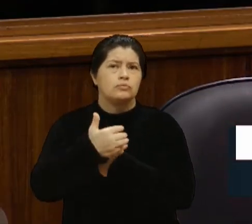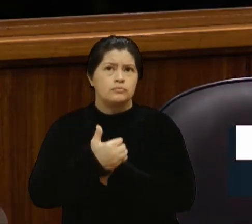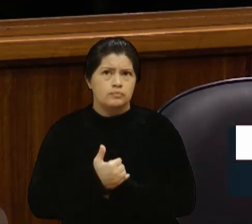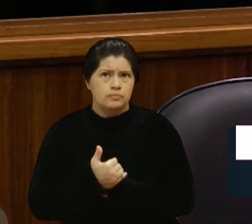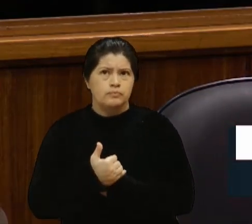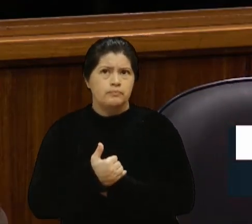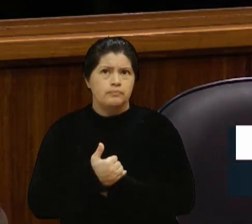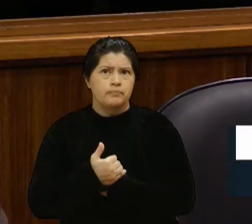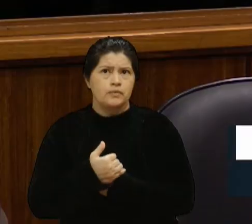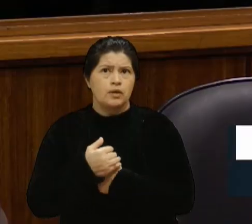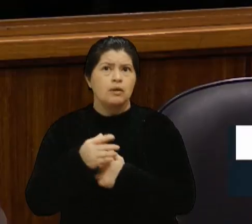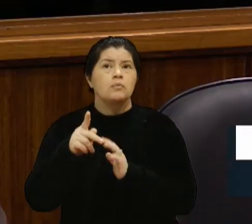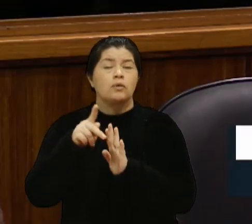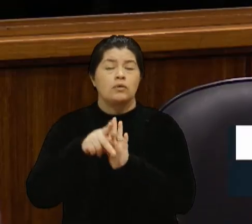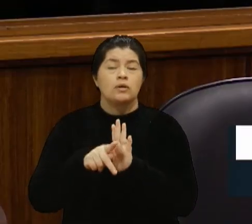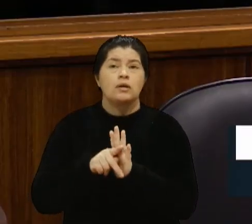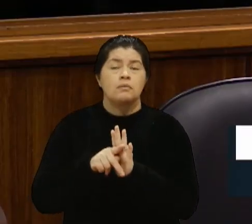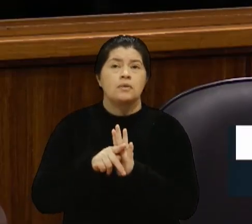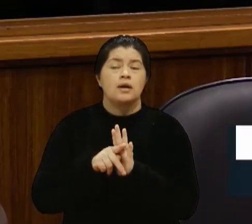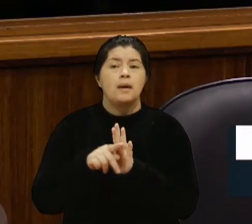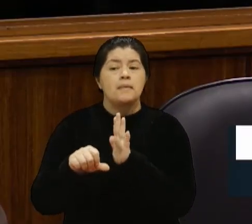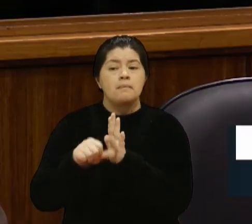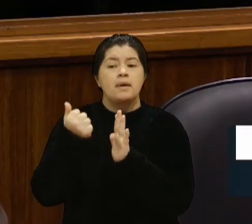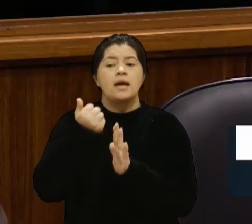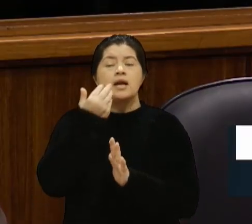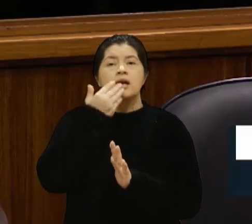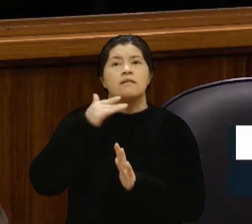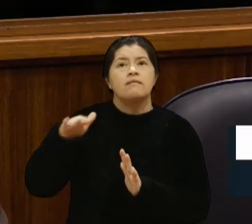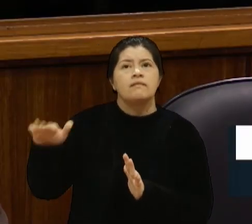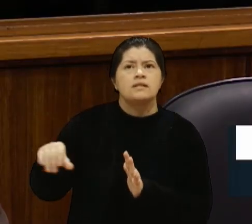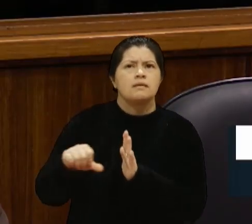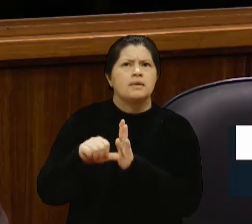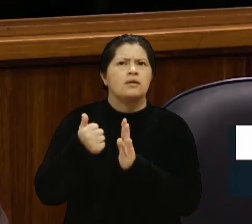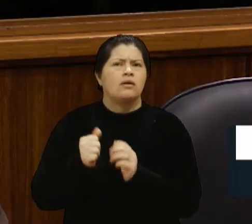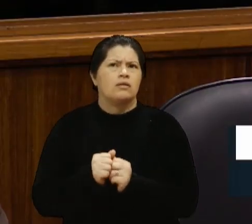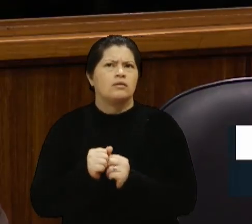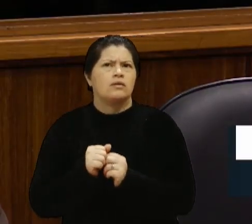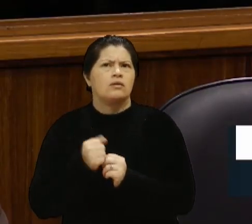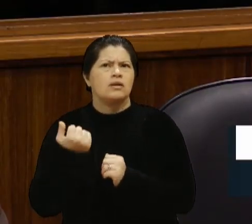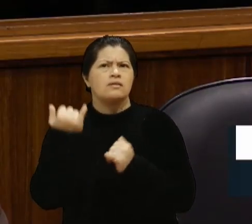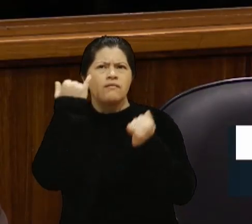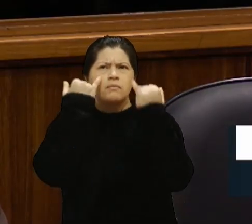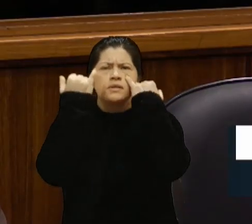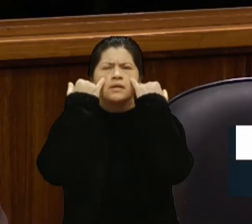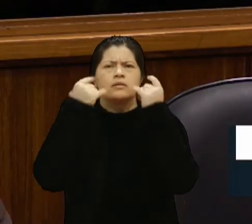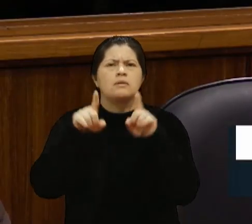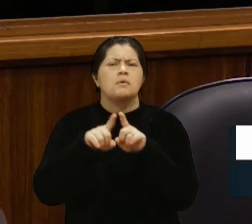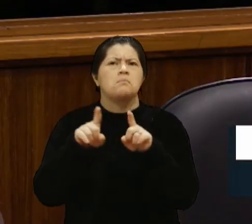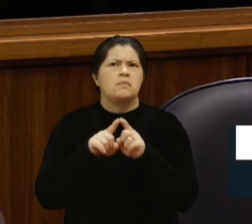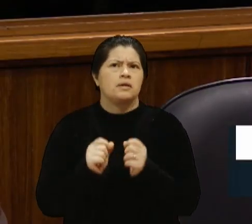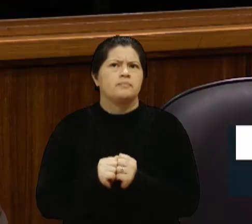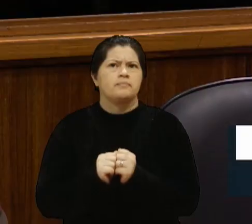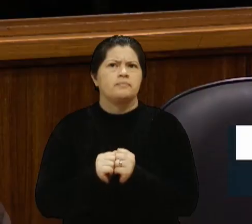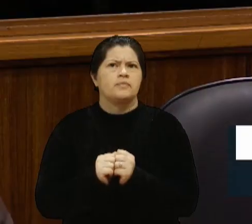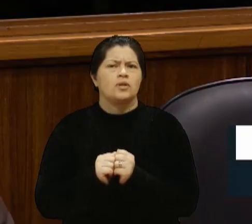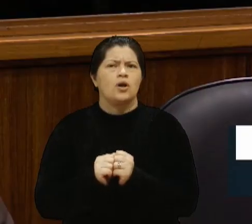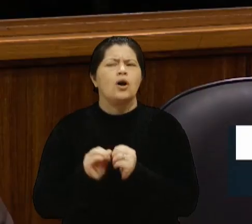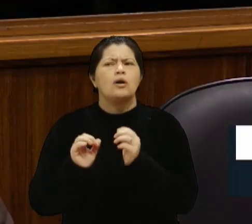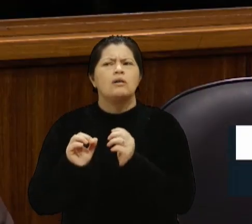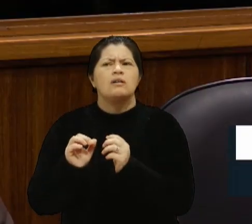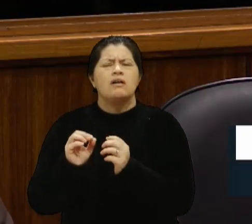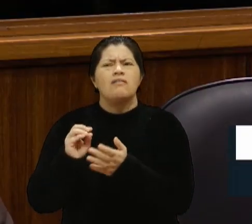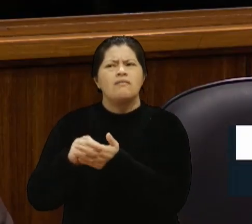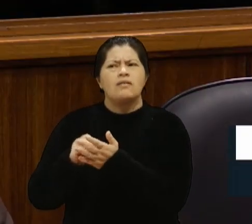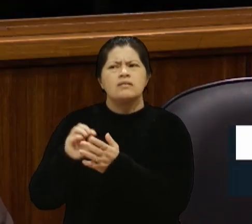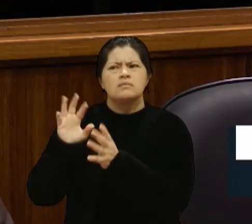relação ao programa do Primeira Infância Melhor, a gente tem a notícia também de que nem todas as pessoas que